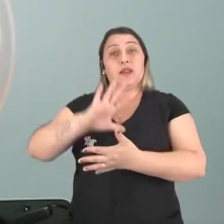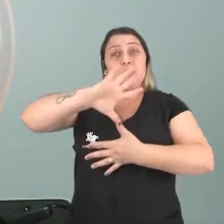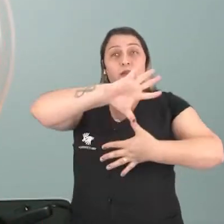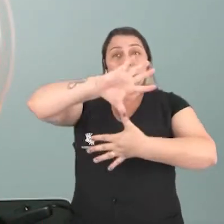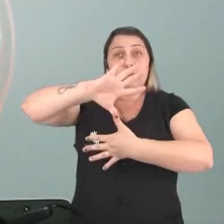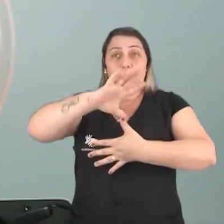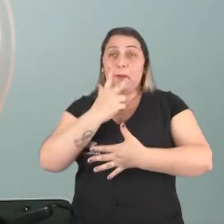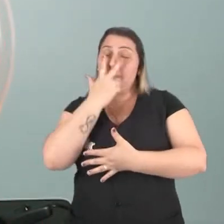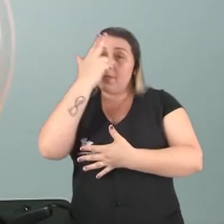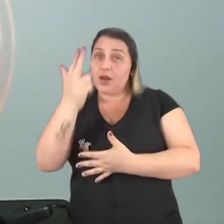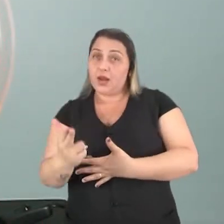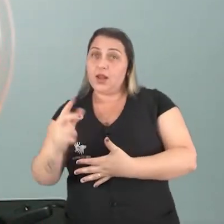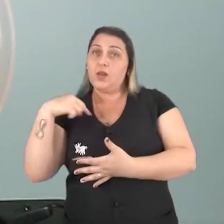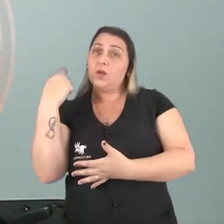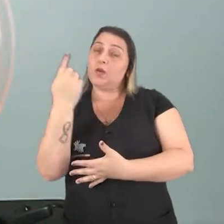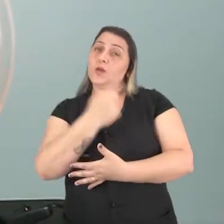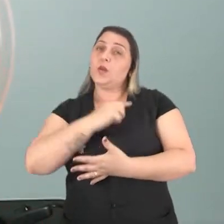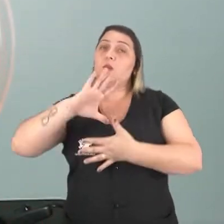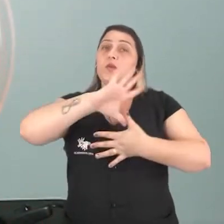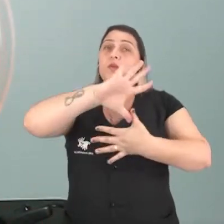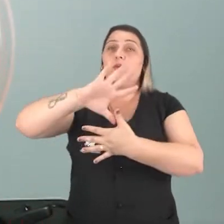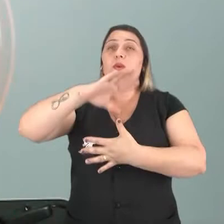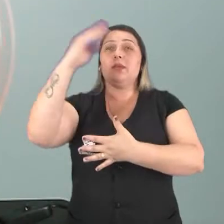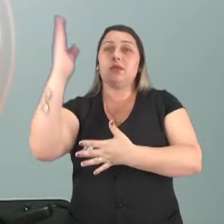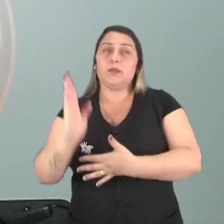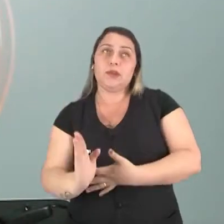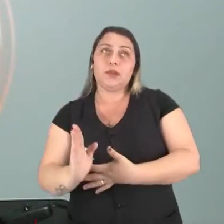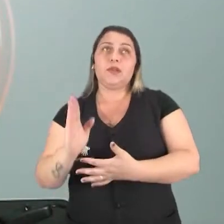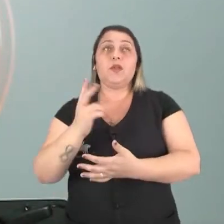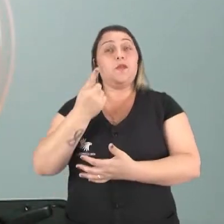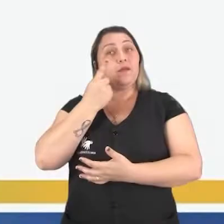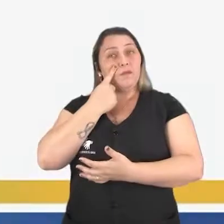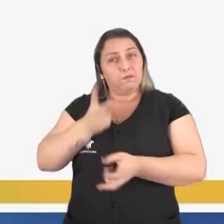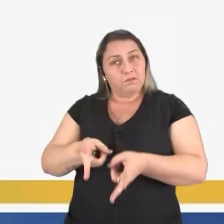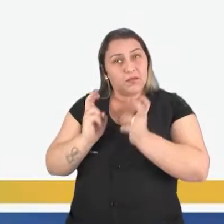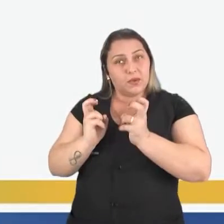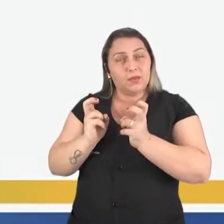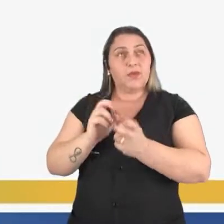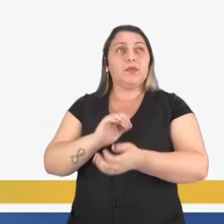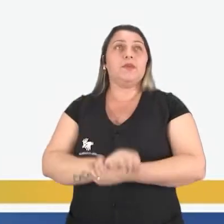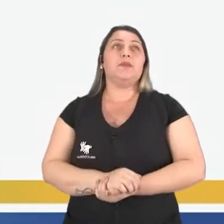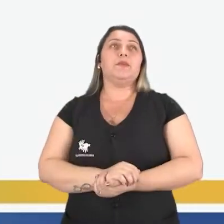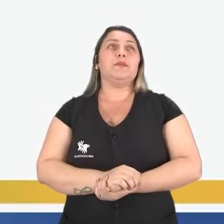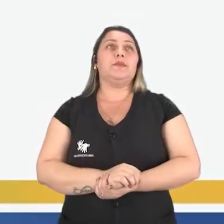mapa, ele parece muito com o nosso mapa do Brasil. Observaram isso?